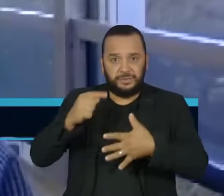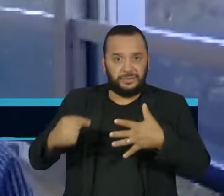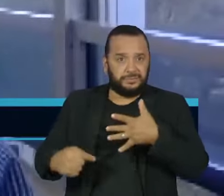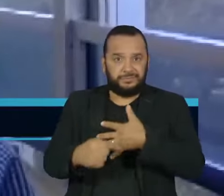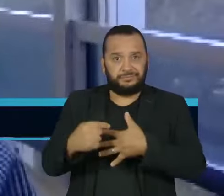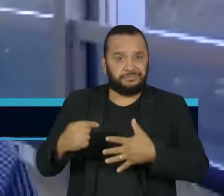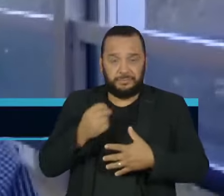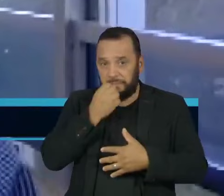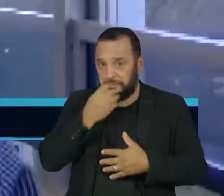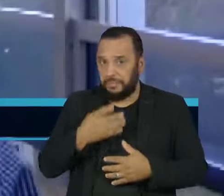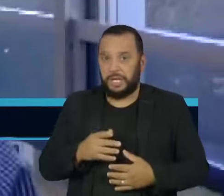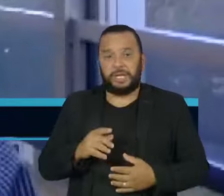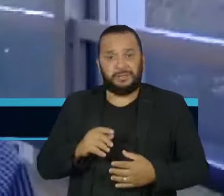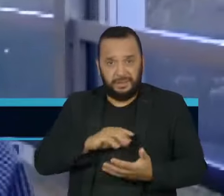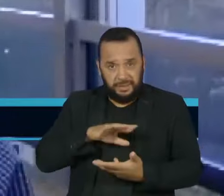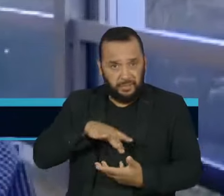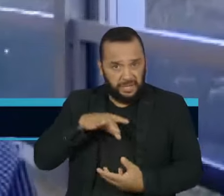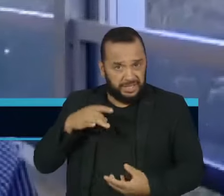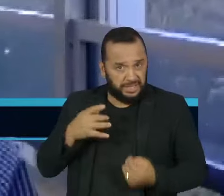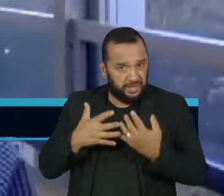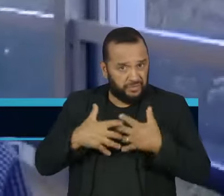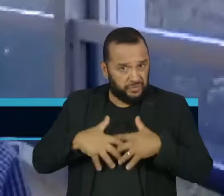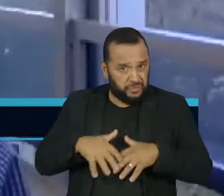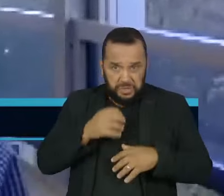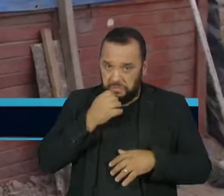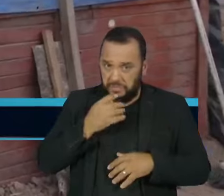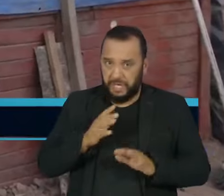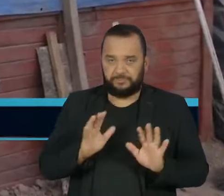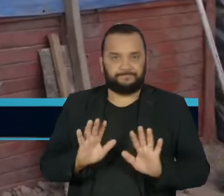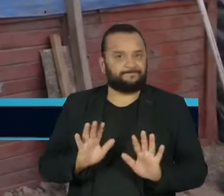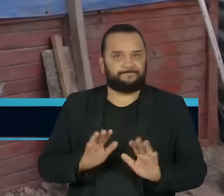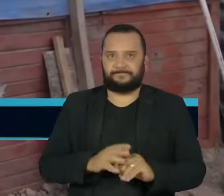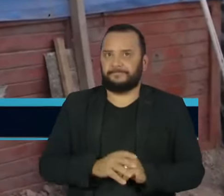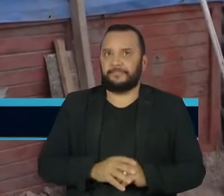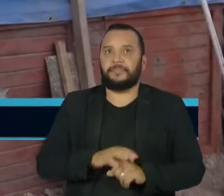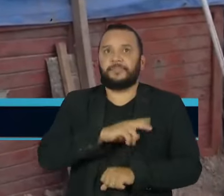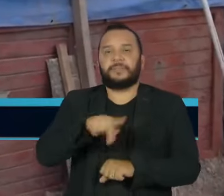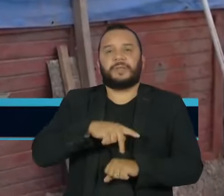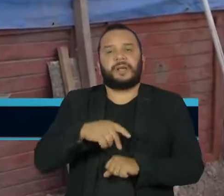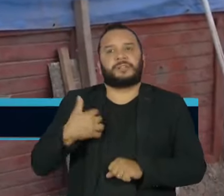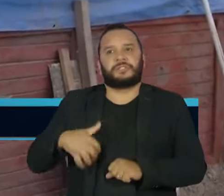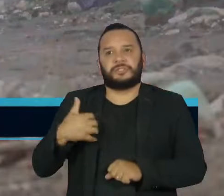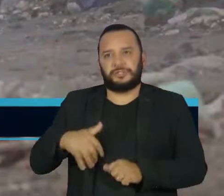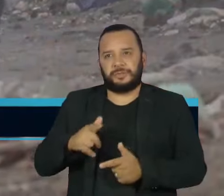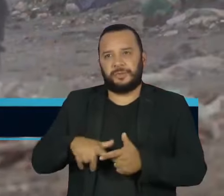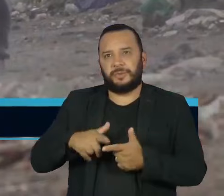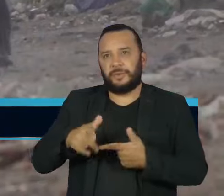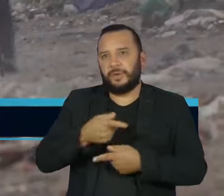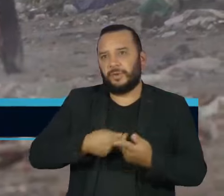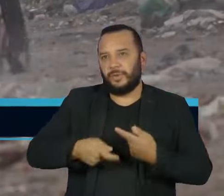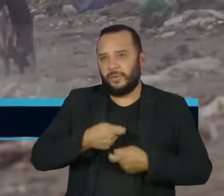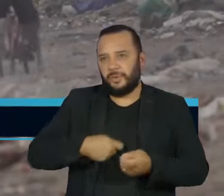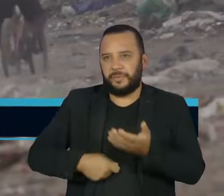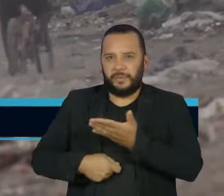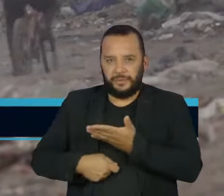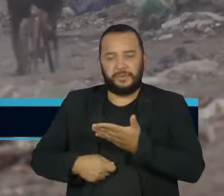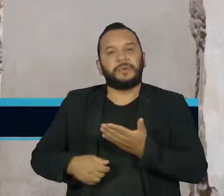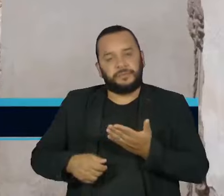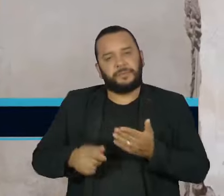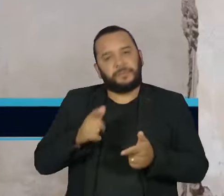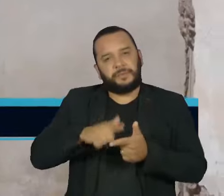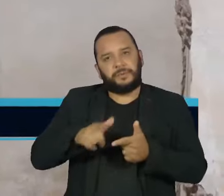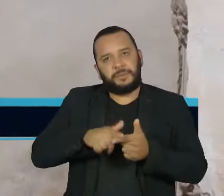interpreta como sendo uma democracia funcional e saudável. Na Argentina, a crise é econômica, com reflexos diretos na